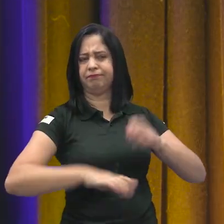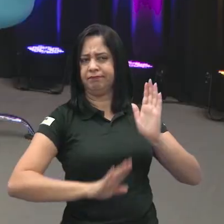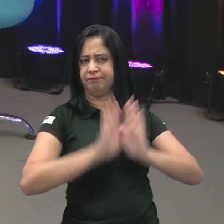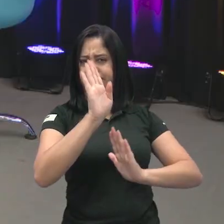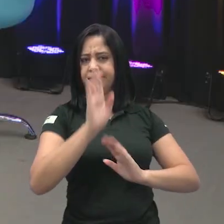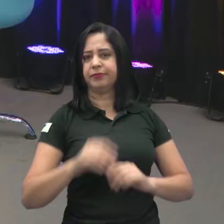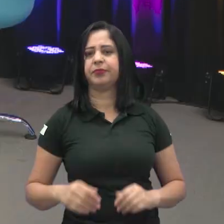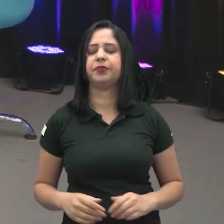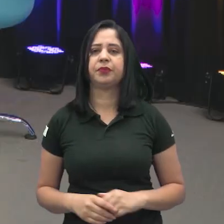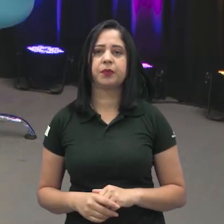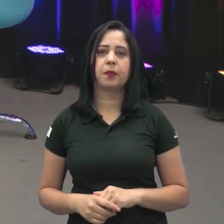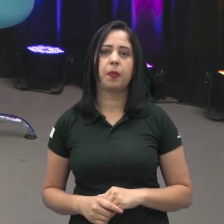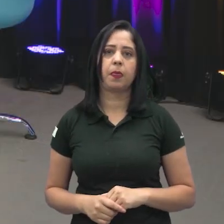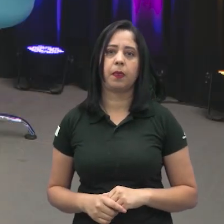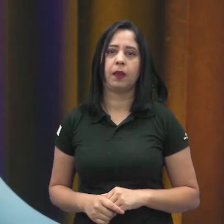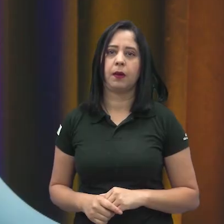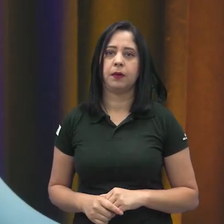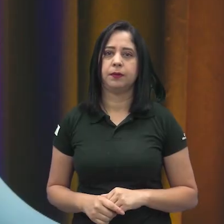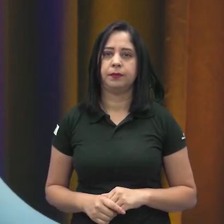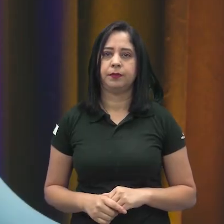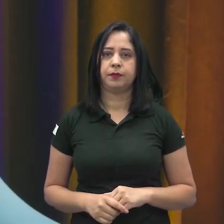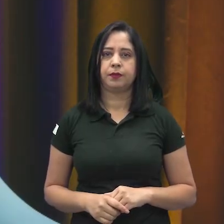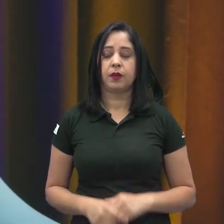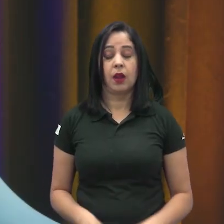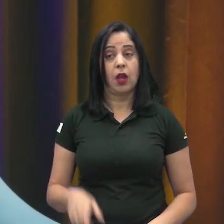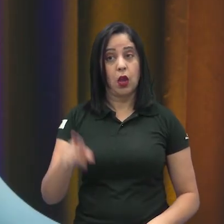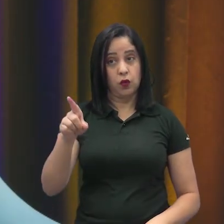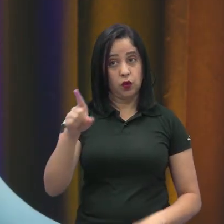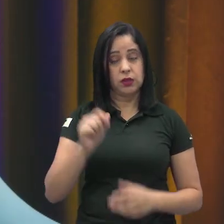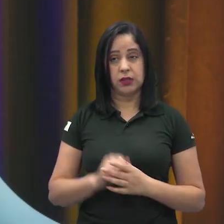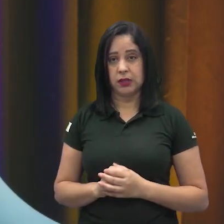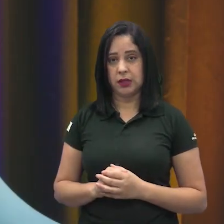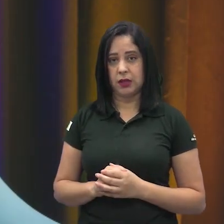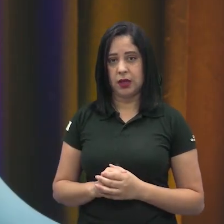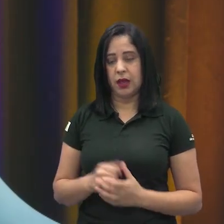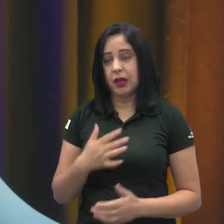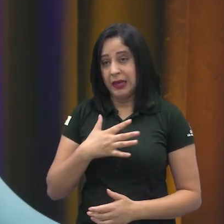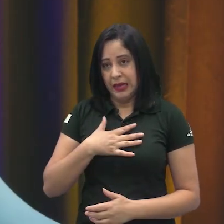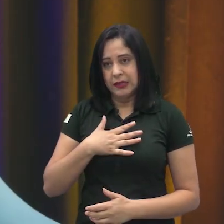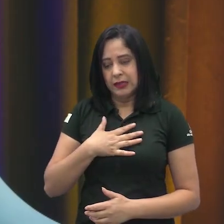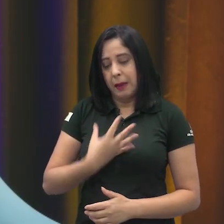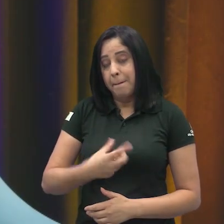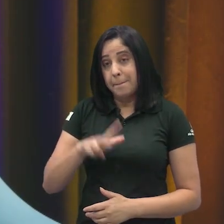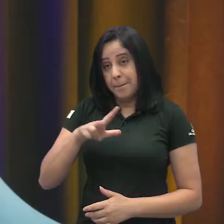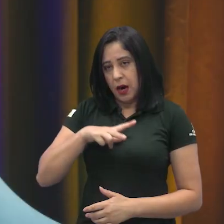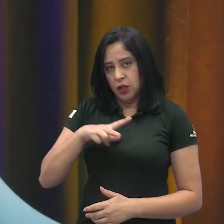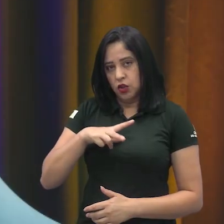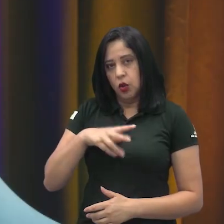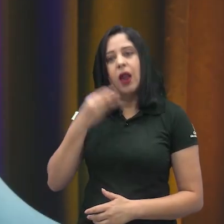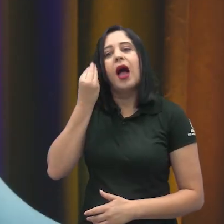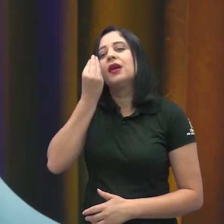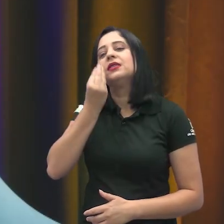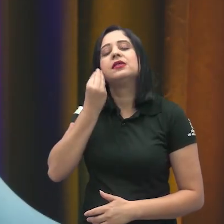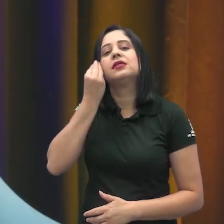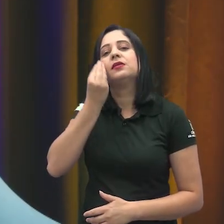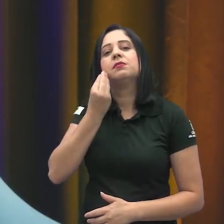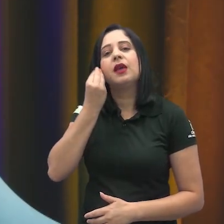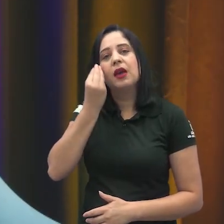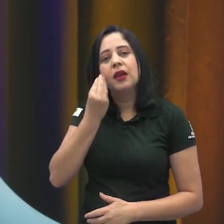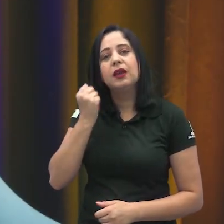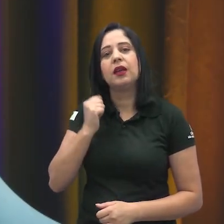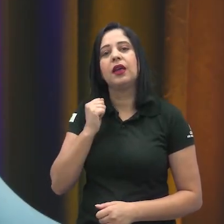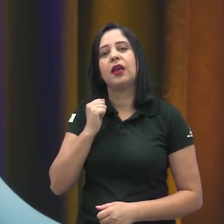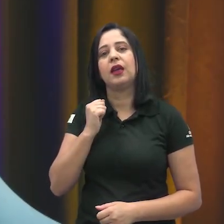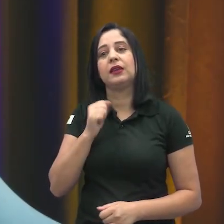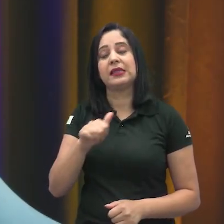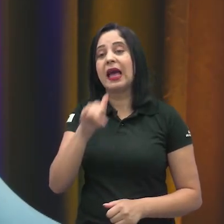escala. Houve algum momento para você, dentro das suas experiências profissionais, que a sua experiência que